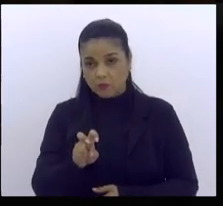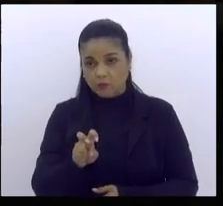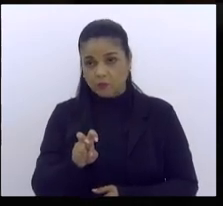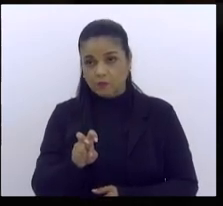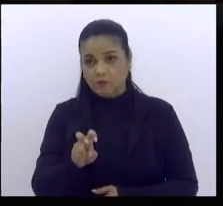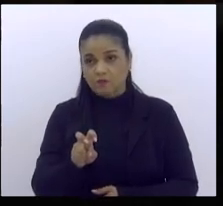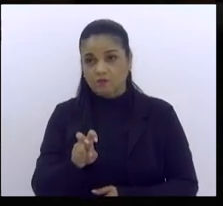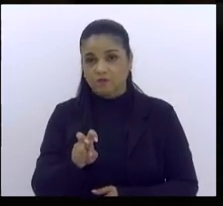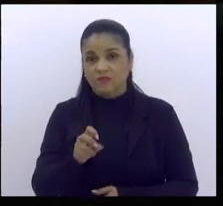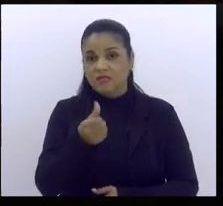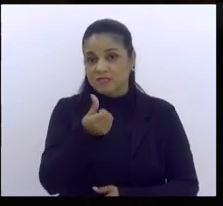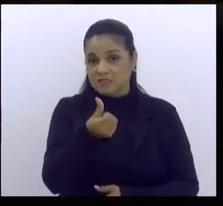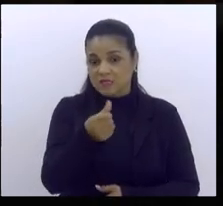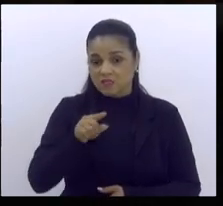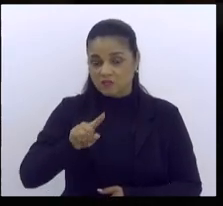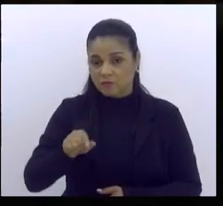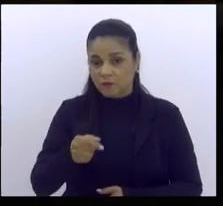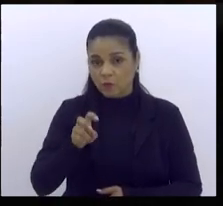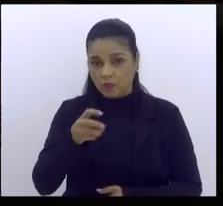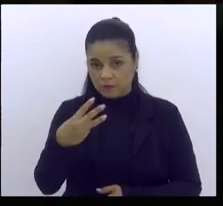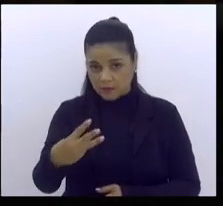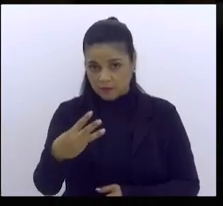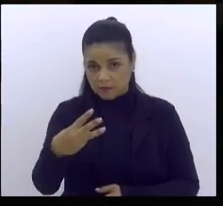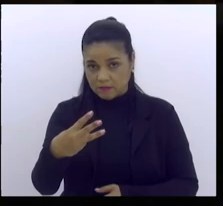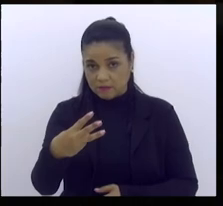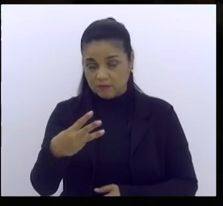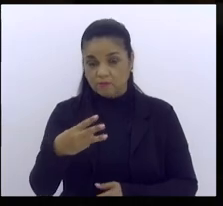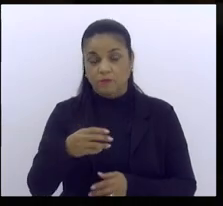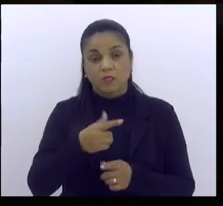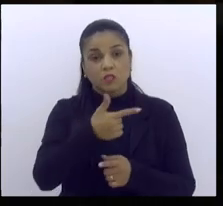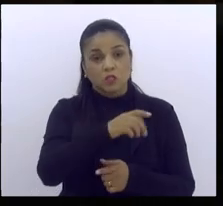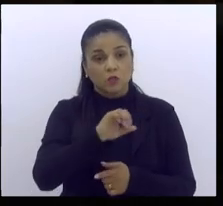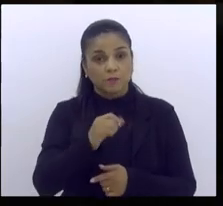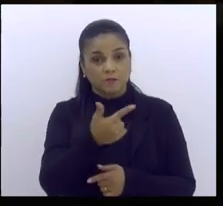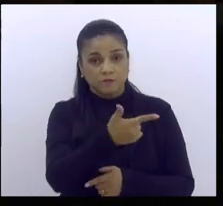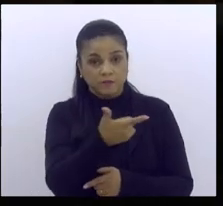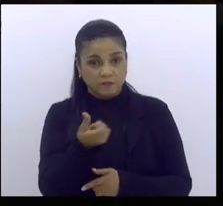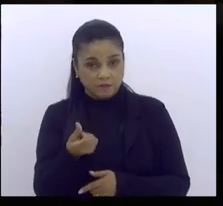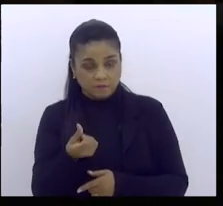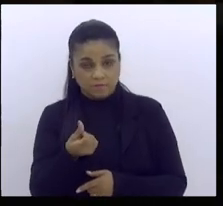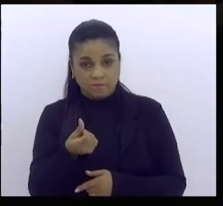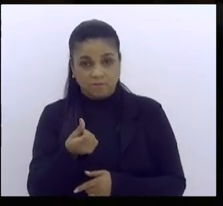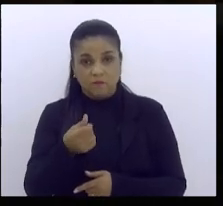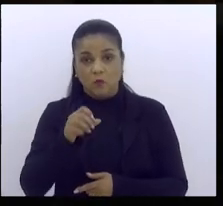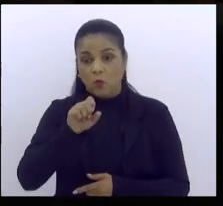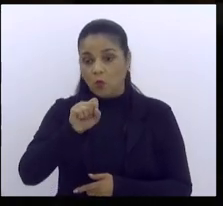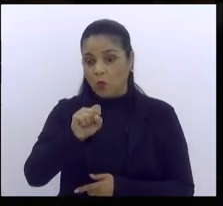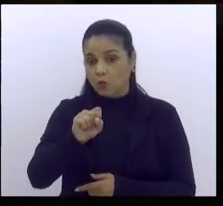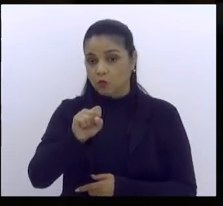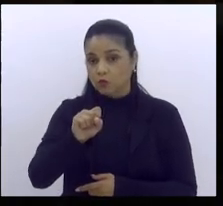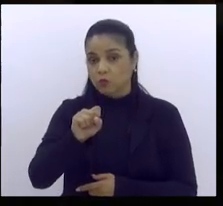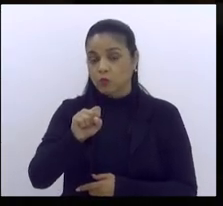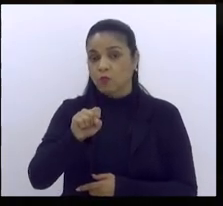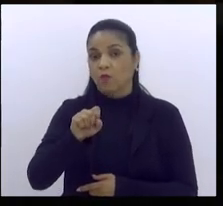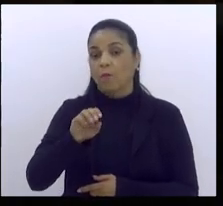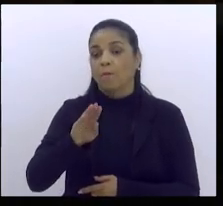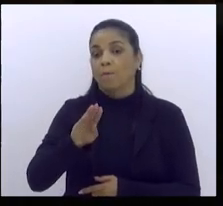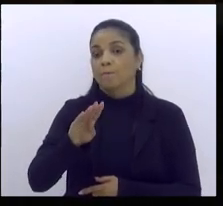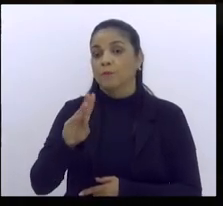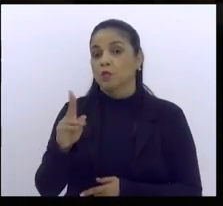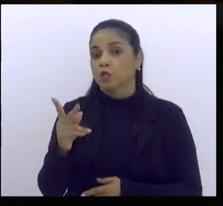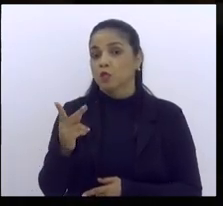2025, era 6,3. E em 2026, 8 bilhões e meio de